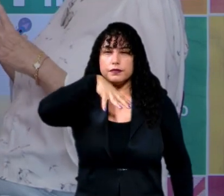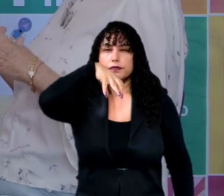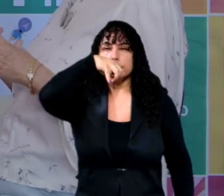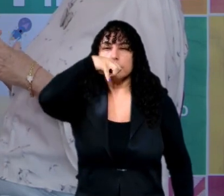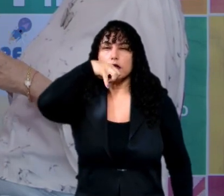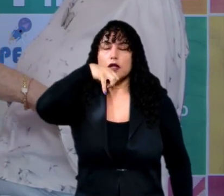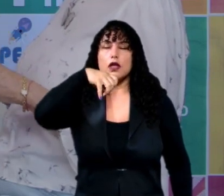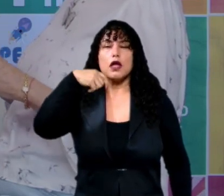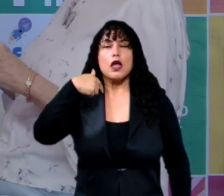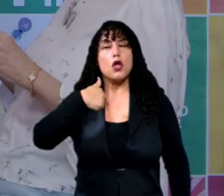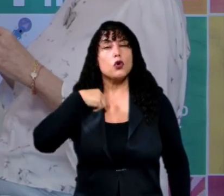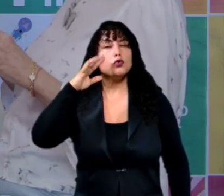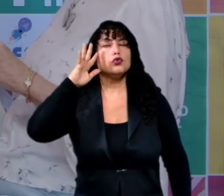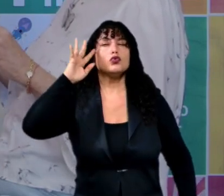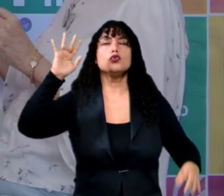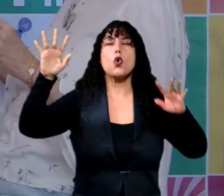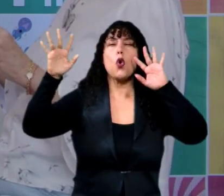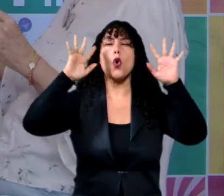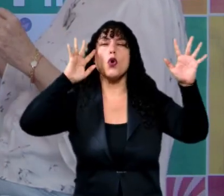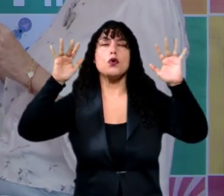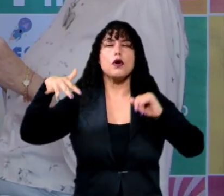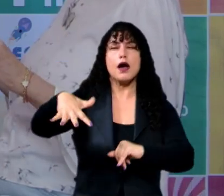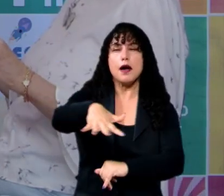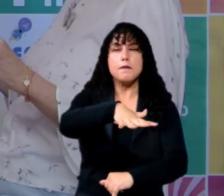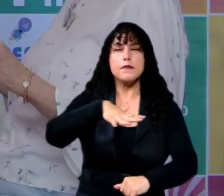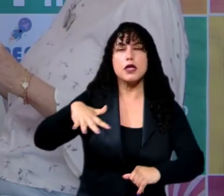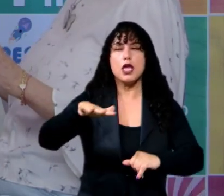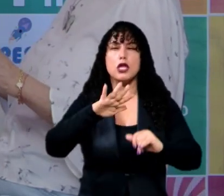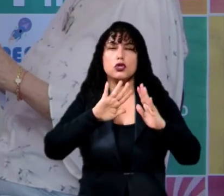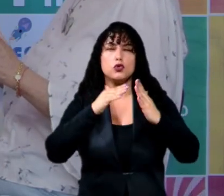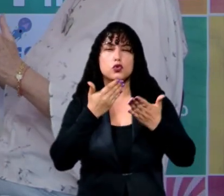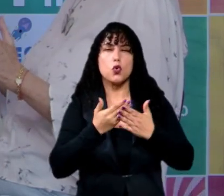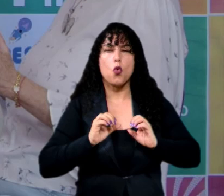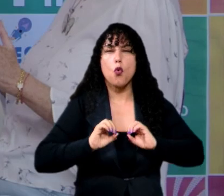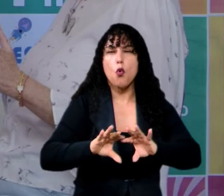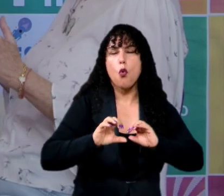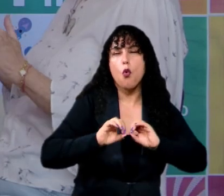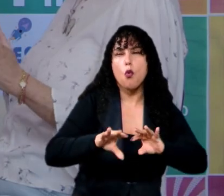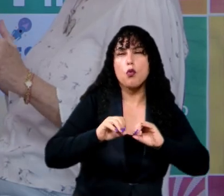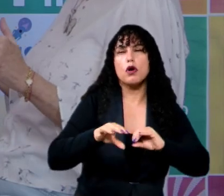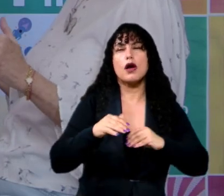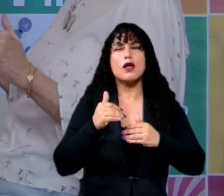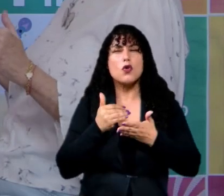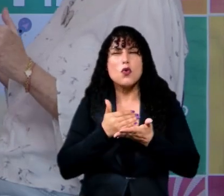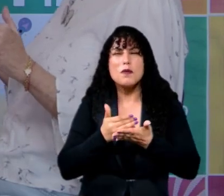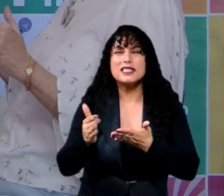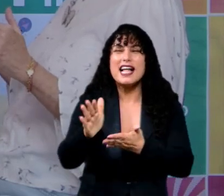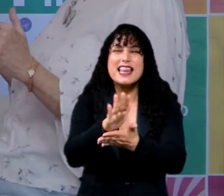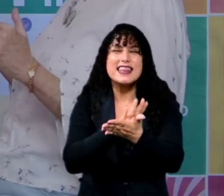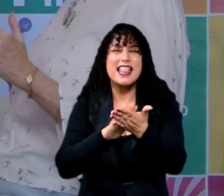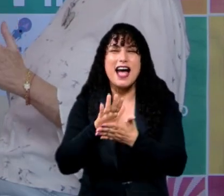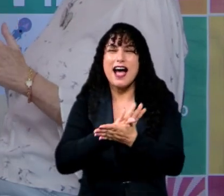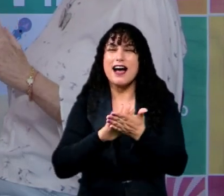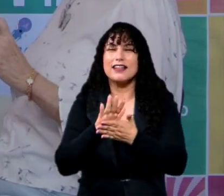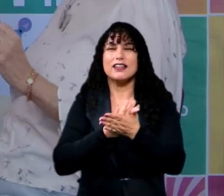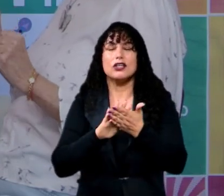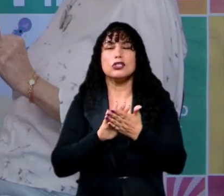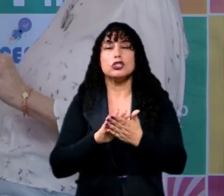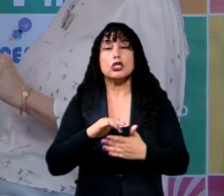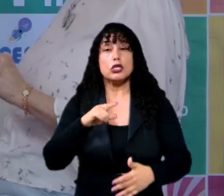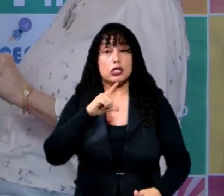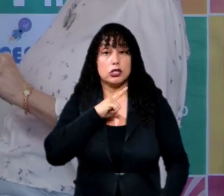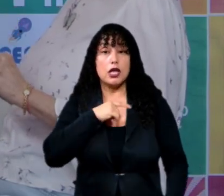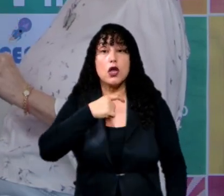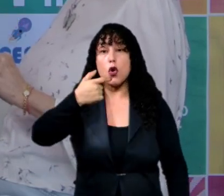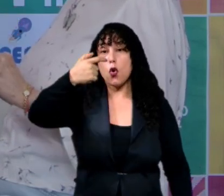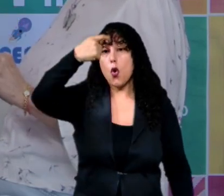Eu sonho que nenhum ambiente educacional vai iniciar nada sem que a gente tome